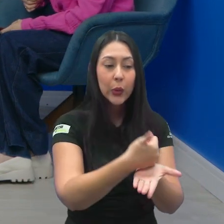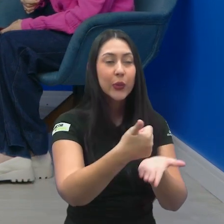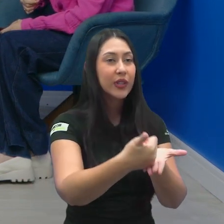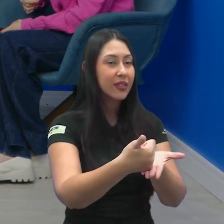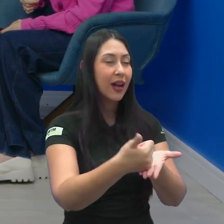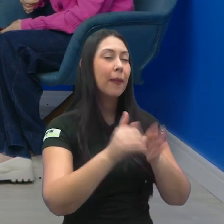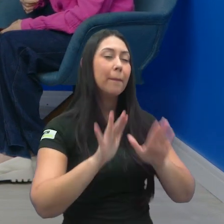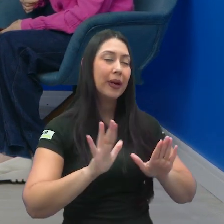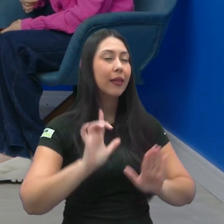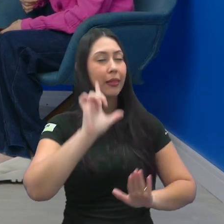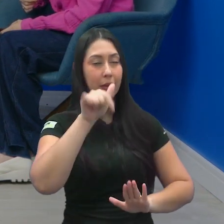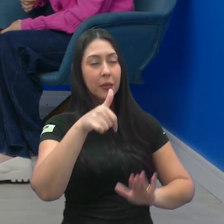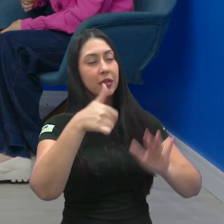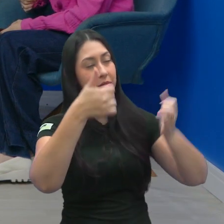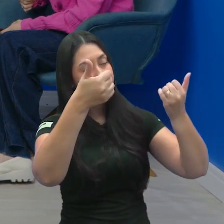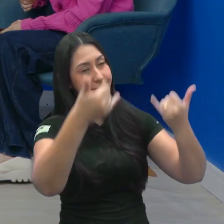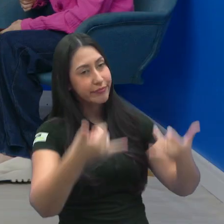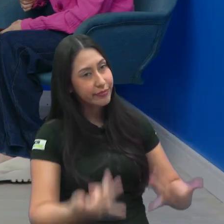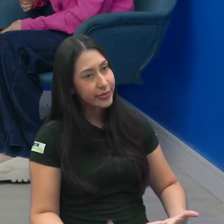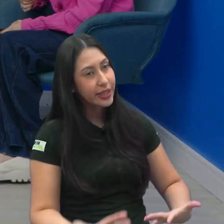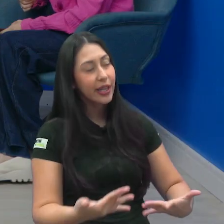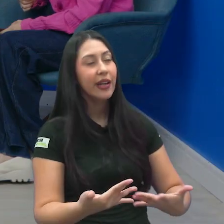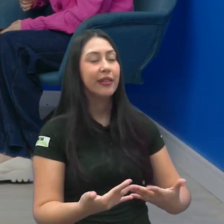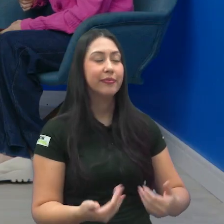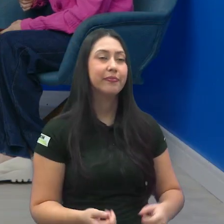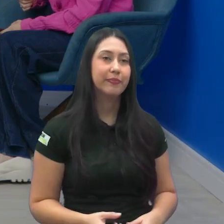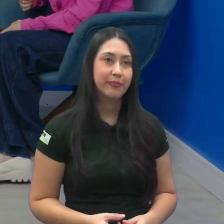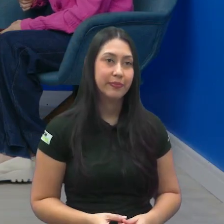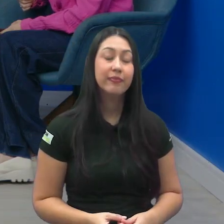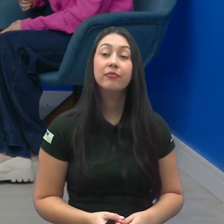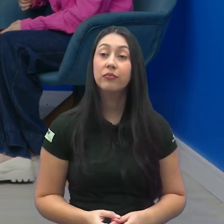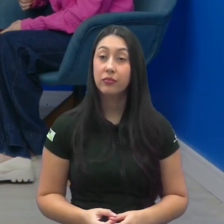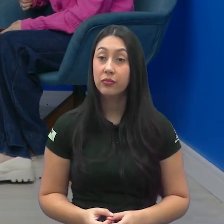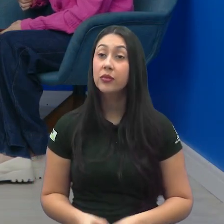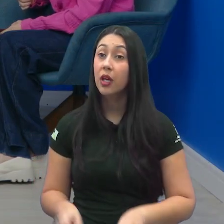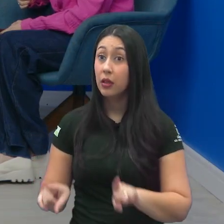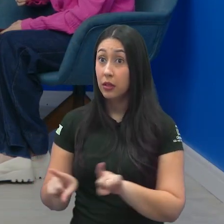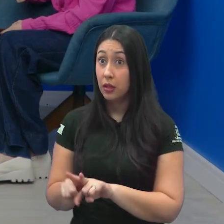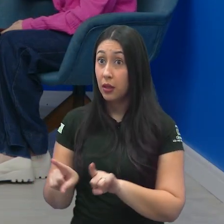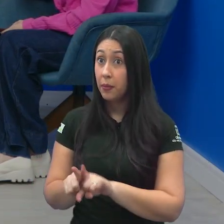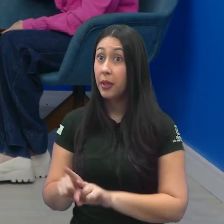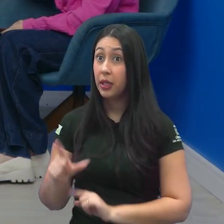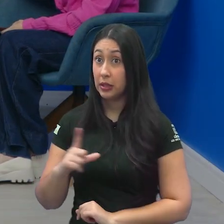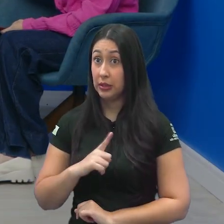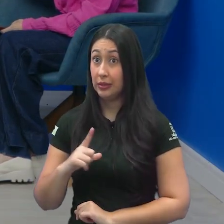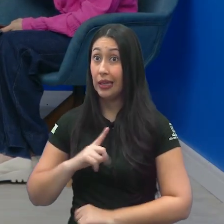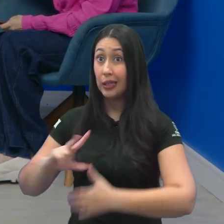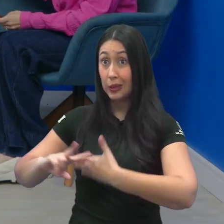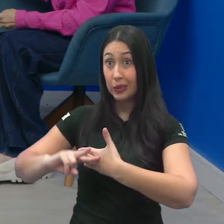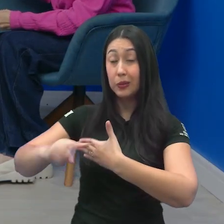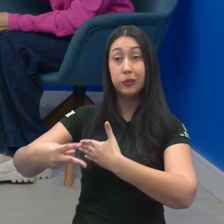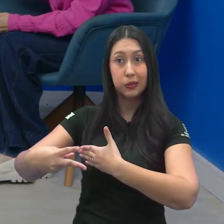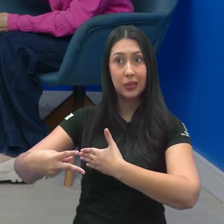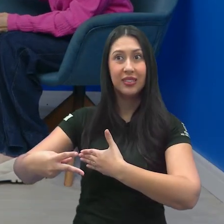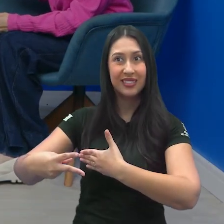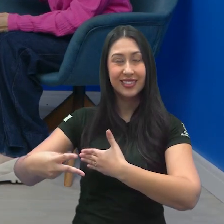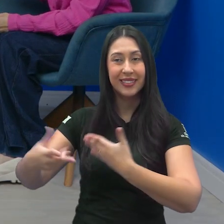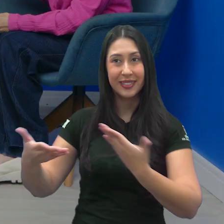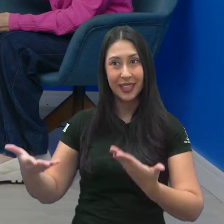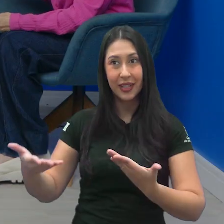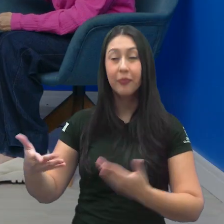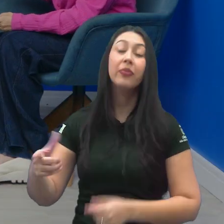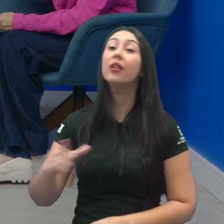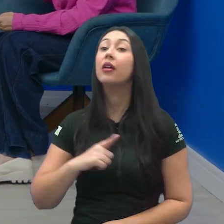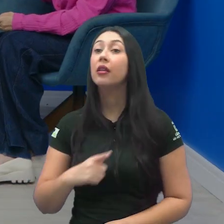Com contratações que depois a gente pode estar falando sobre esses cuidadores também. Sim, e inclusive tem muitas consequências, né,